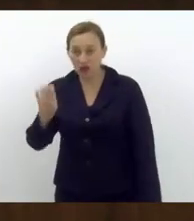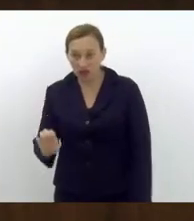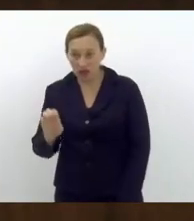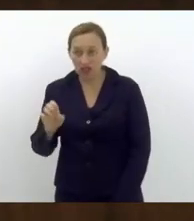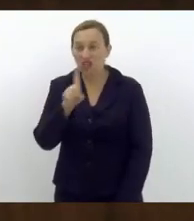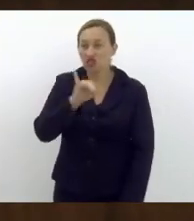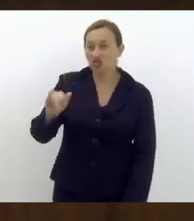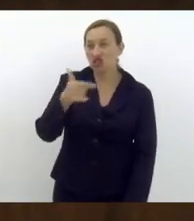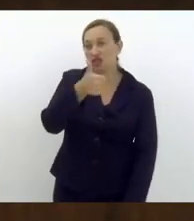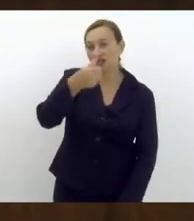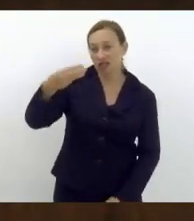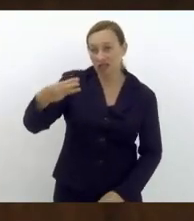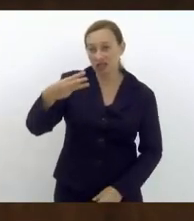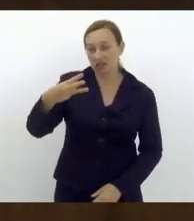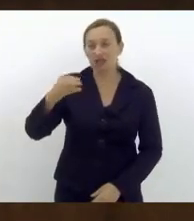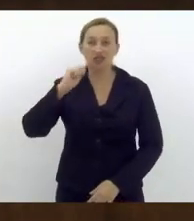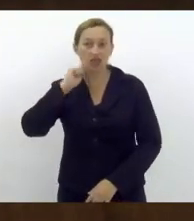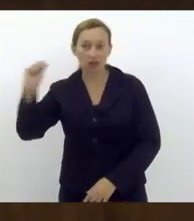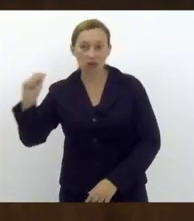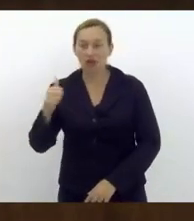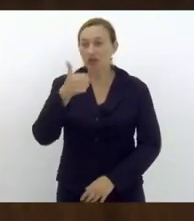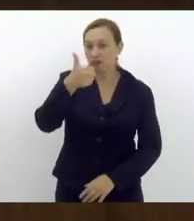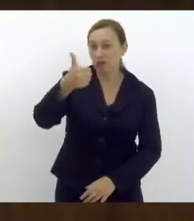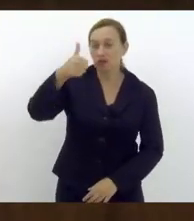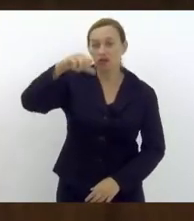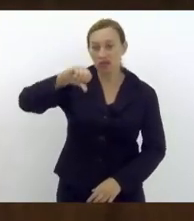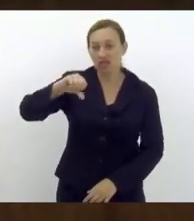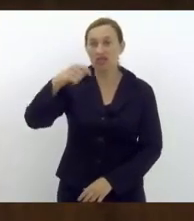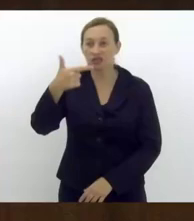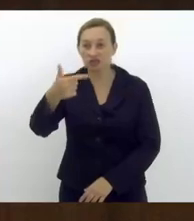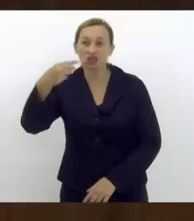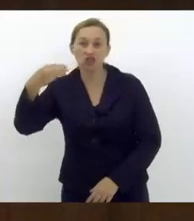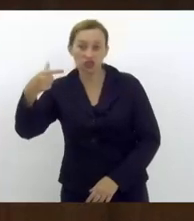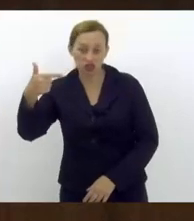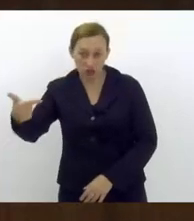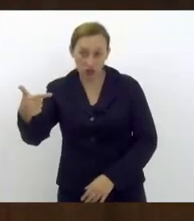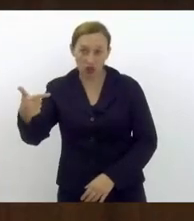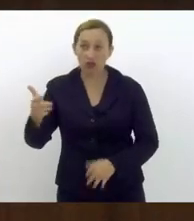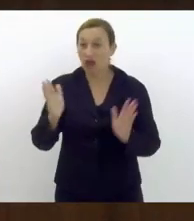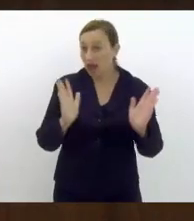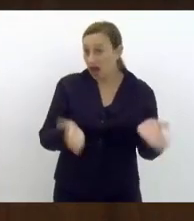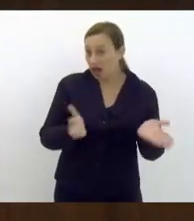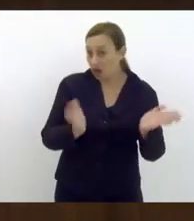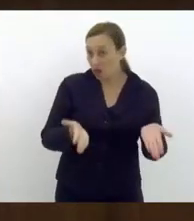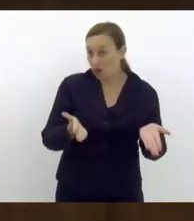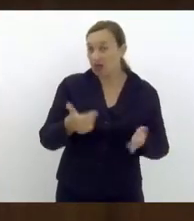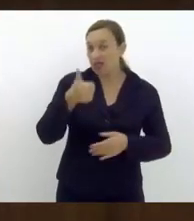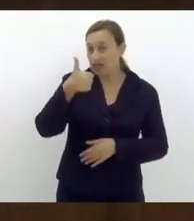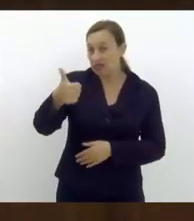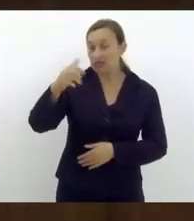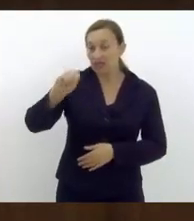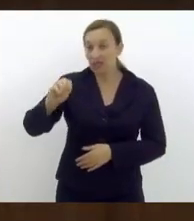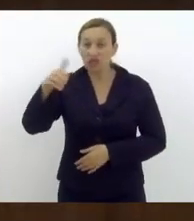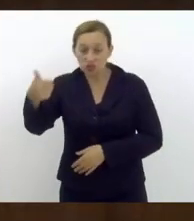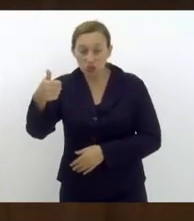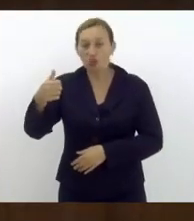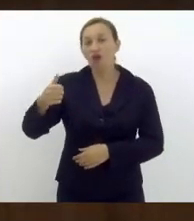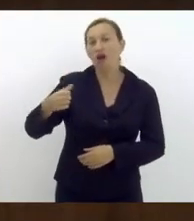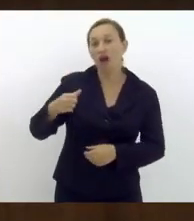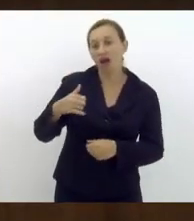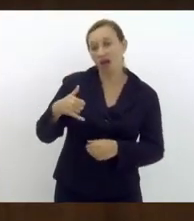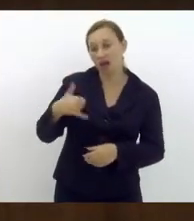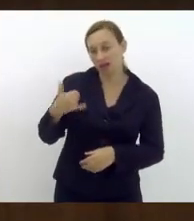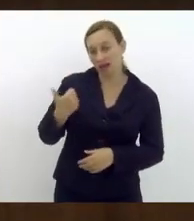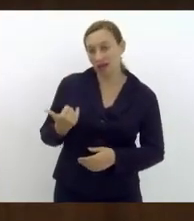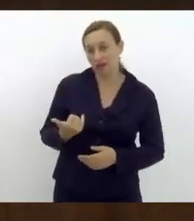no dia 13 de abril de 1922, ou seja, faria agora, esse ano, 101 anos.